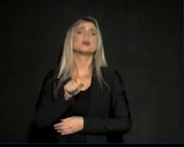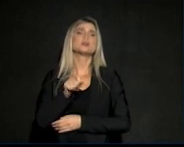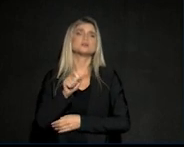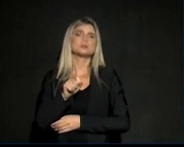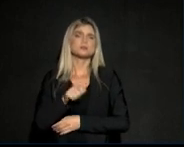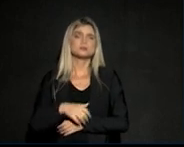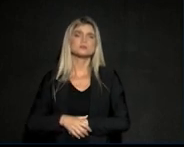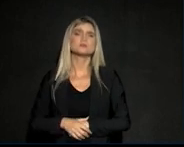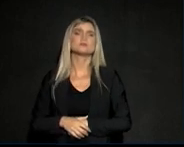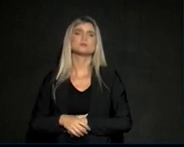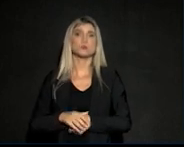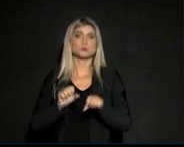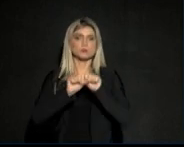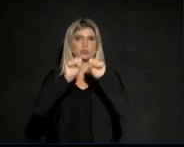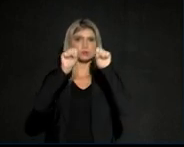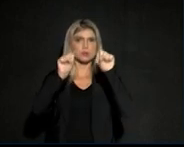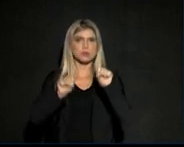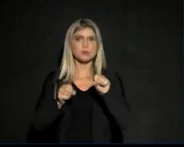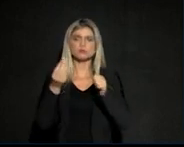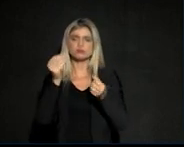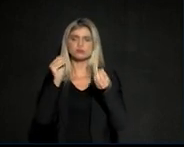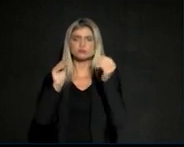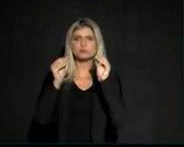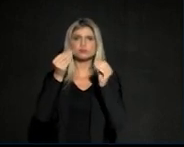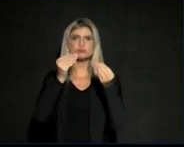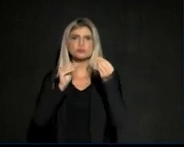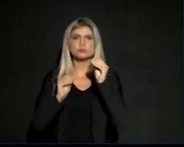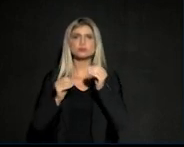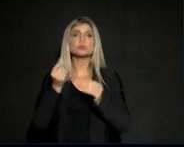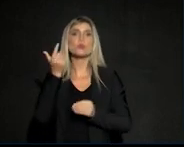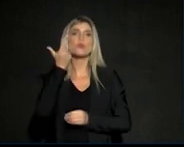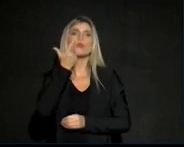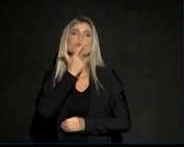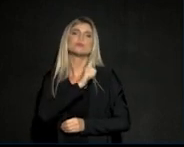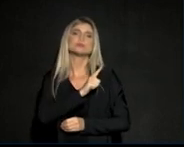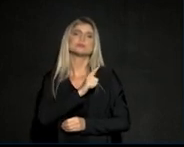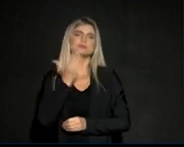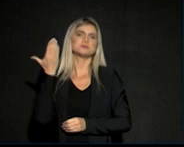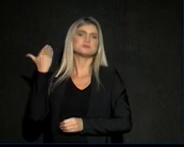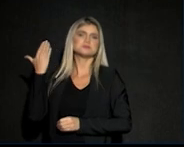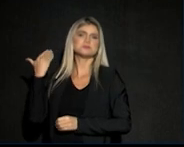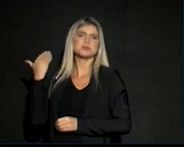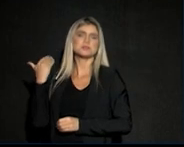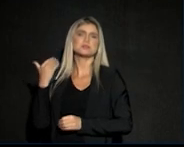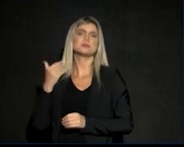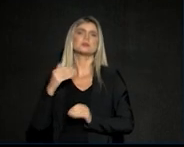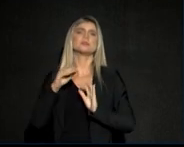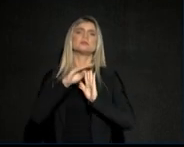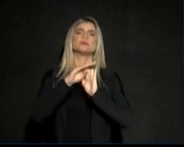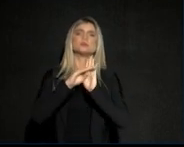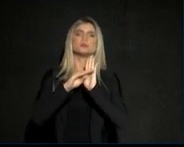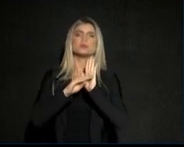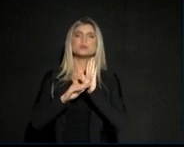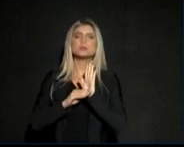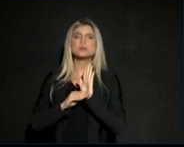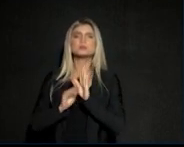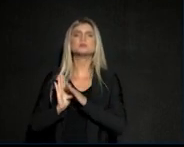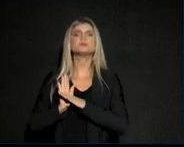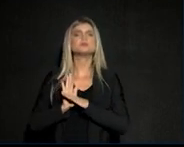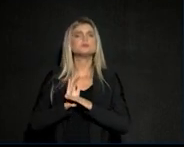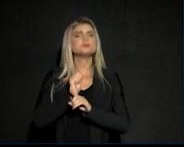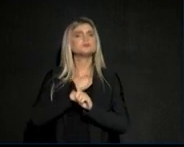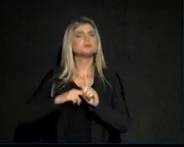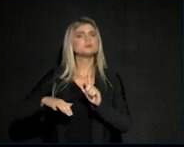aí sim você carrega um sistema que permitiu que a gente na época é o programa de assistência social tá ainda era o bolsa